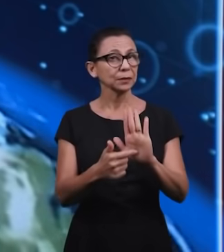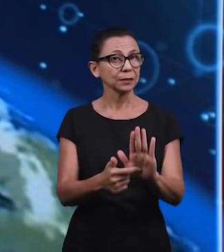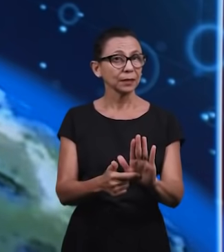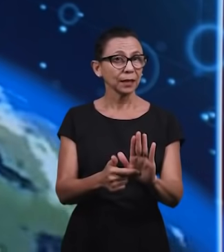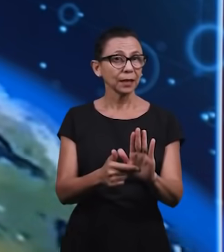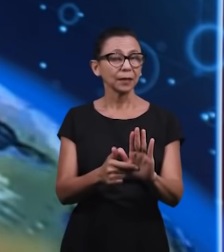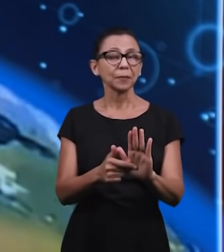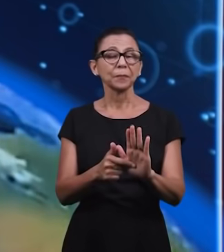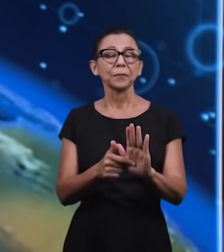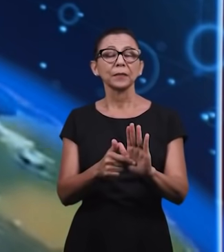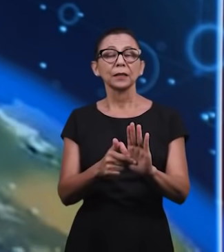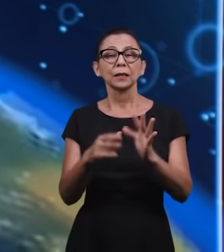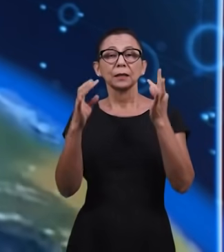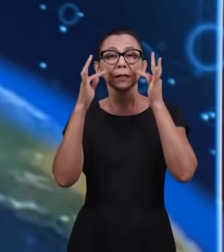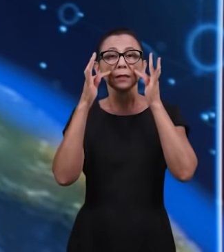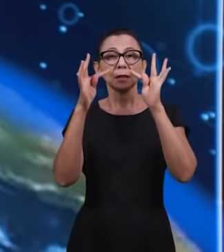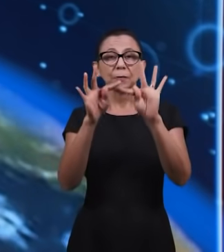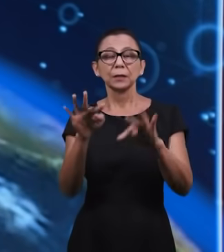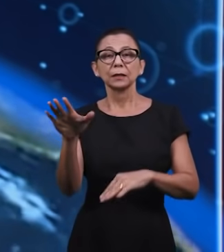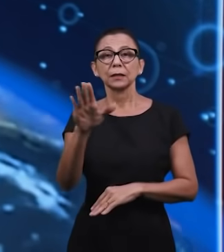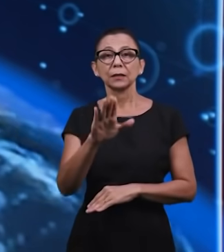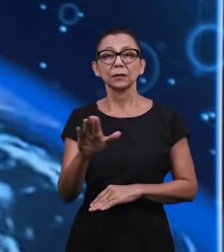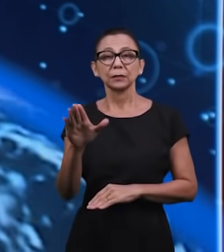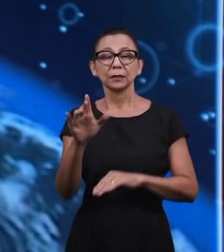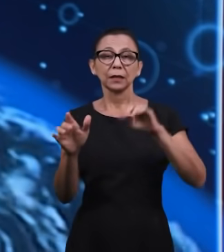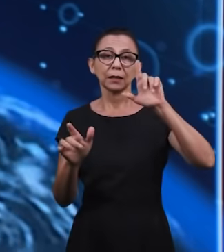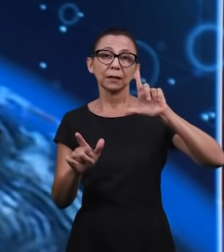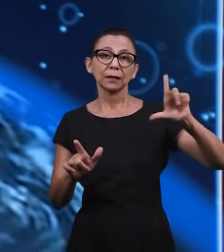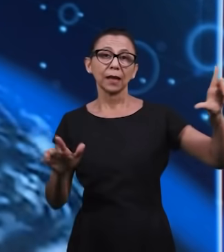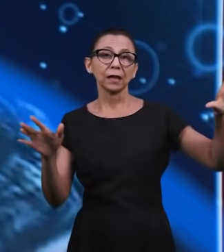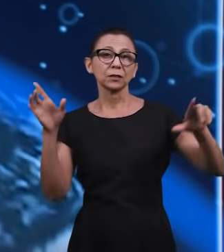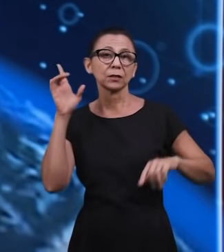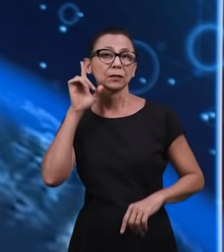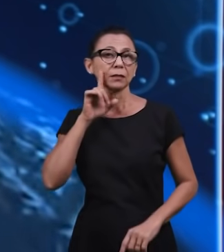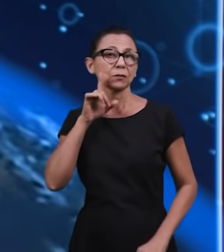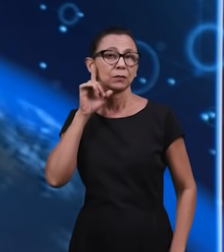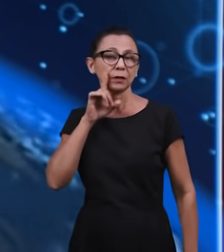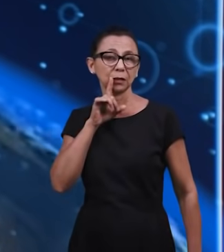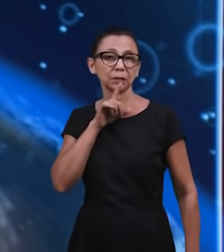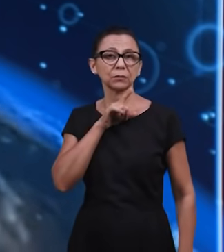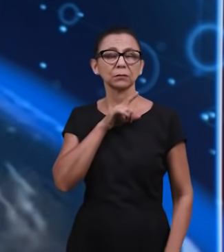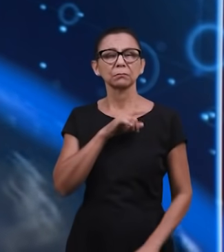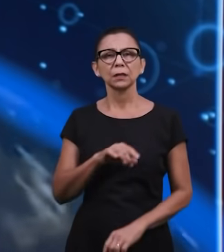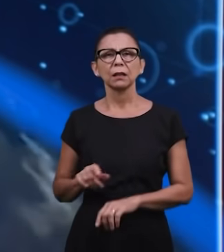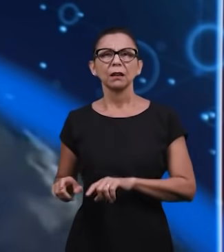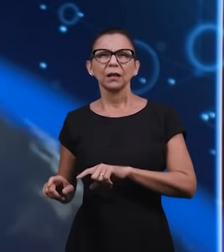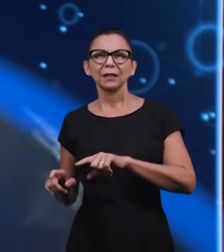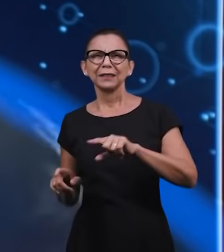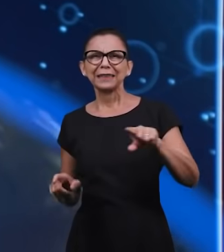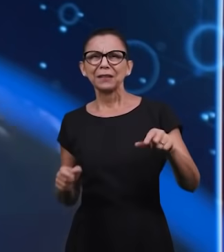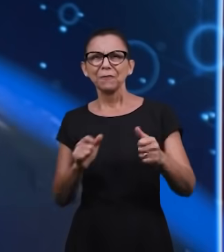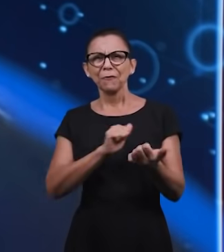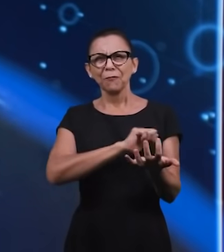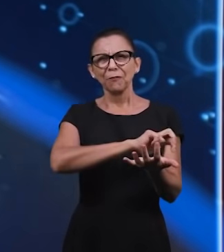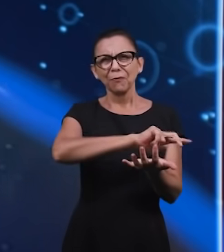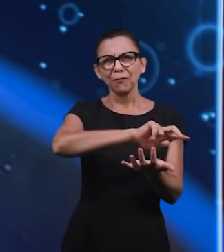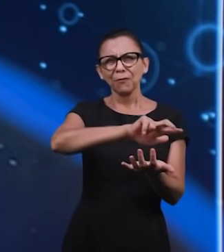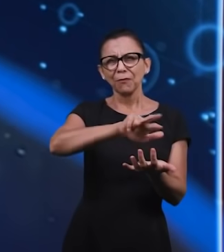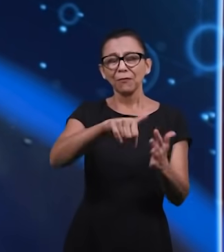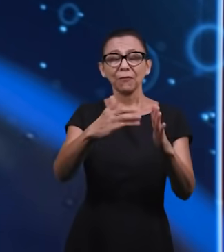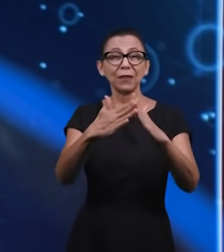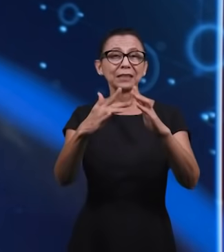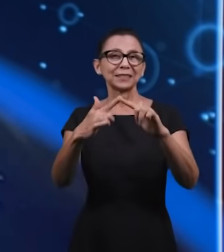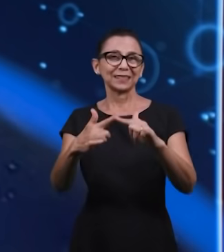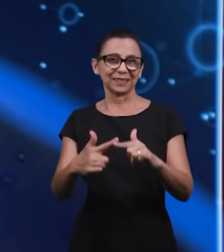apresentando testemunhos de igrejas nossas na região da costa leste dos Estados Unidos, onde temos ali algumas dezenas de